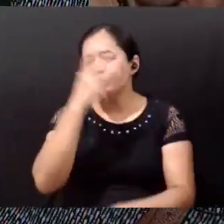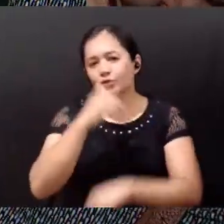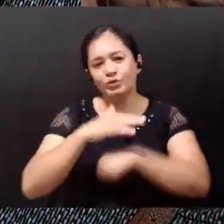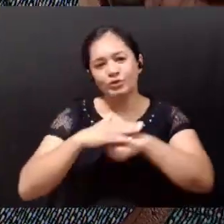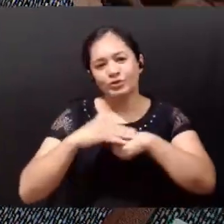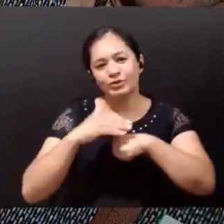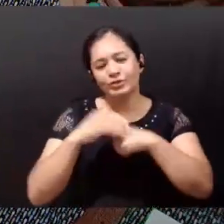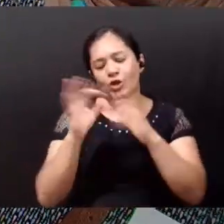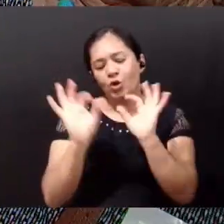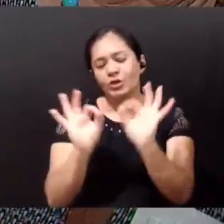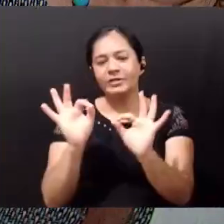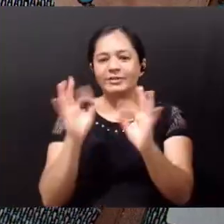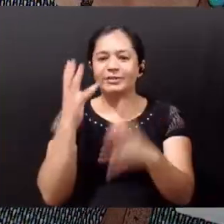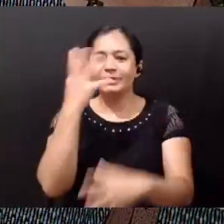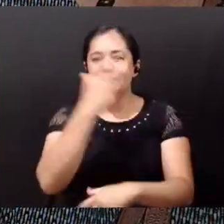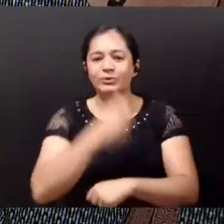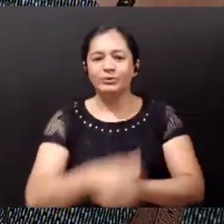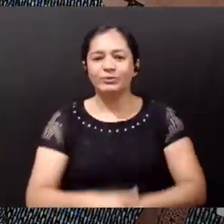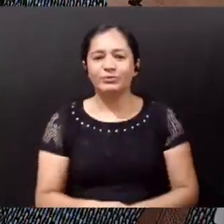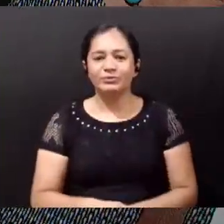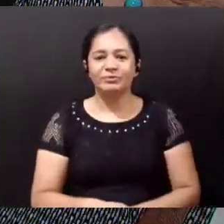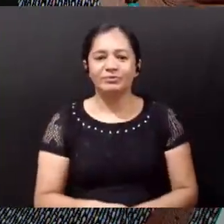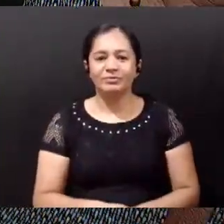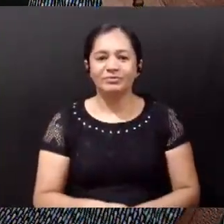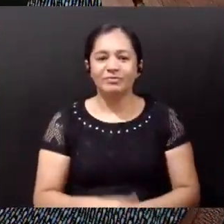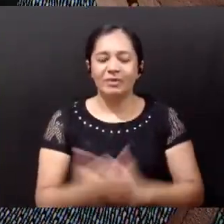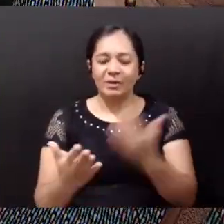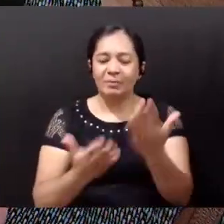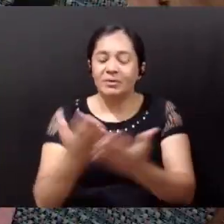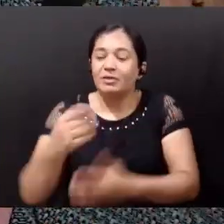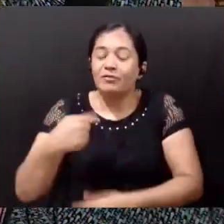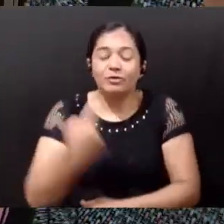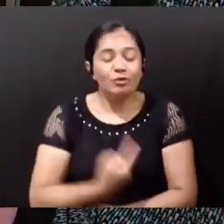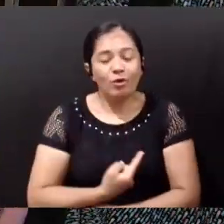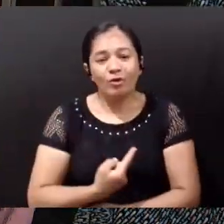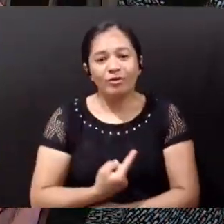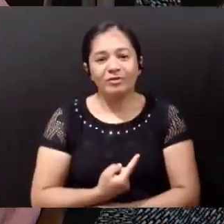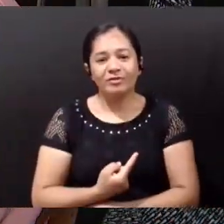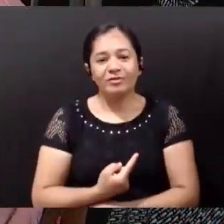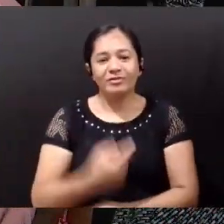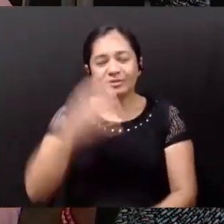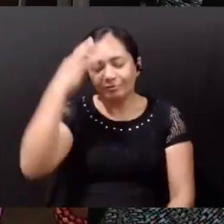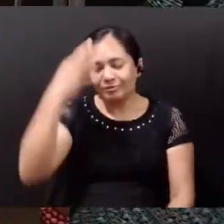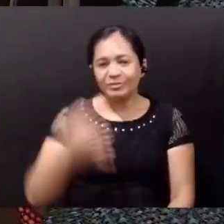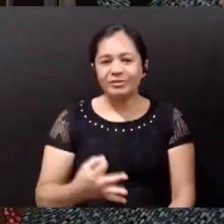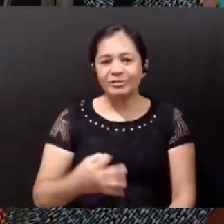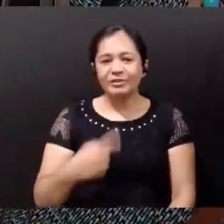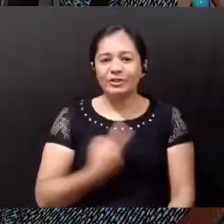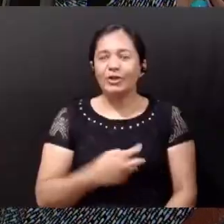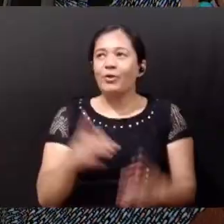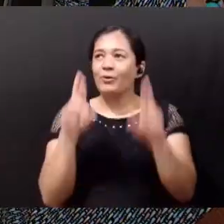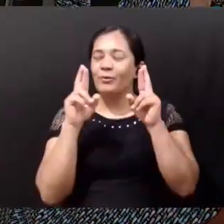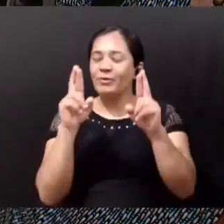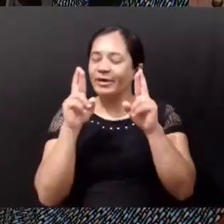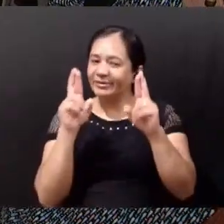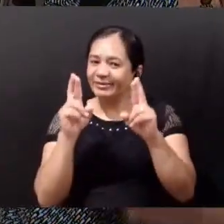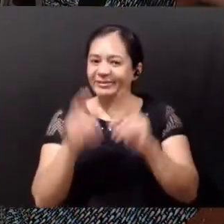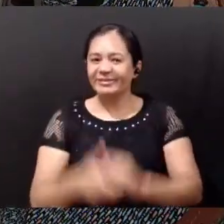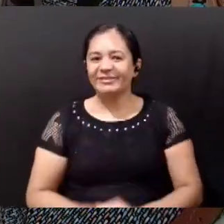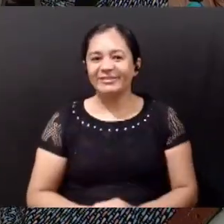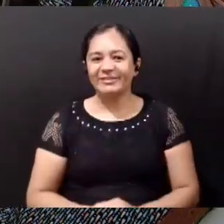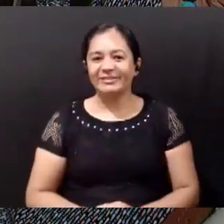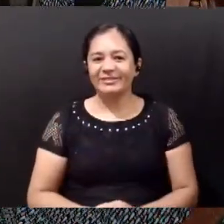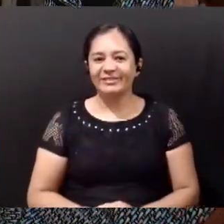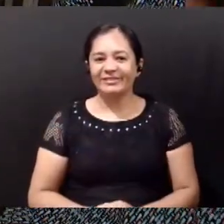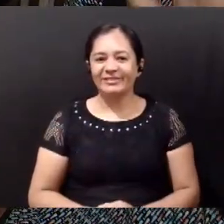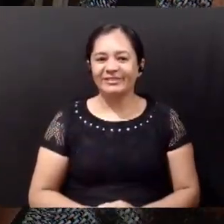organizadinho. E para servir a gente, né? Com certeza, estamos na expectativa. Pra ver o que vai ter de bom. Tô curiosa